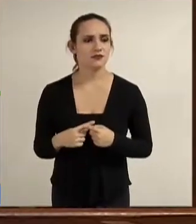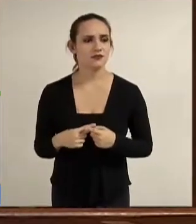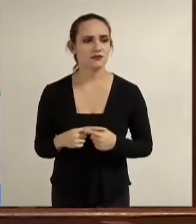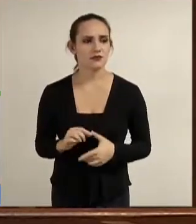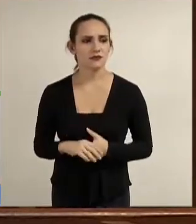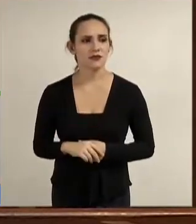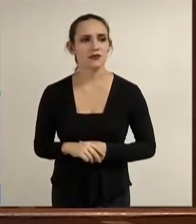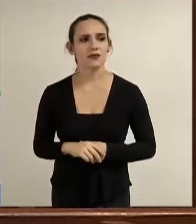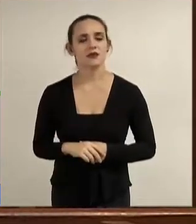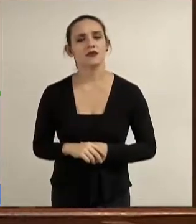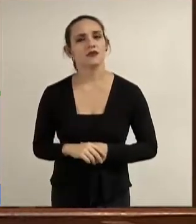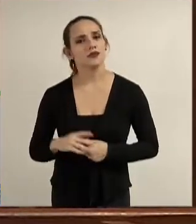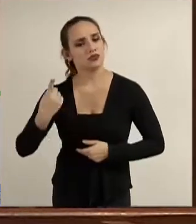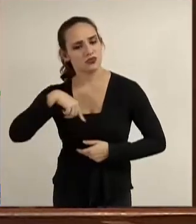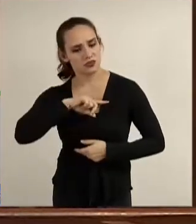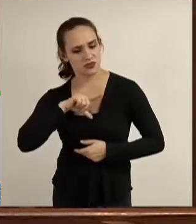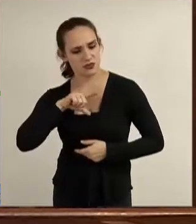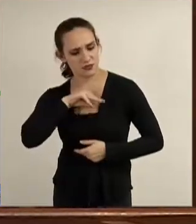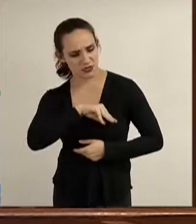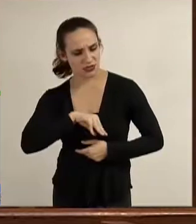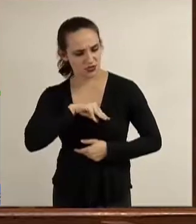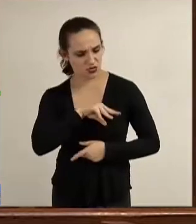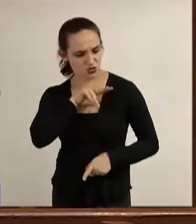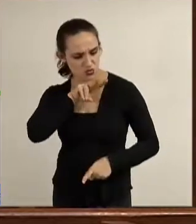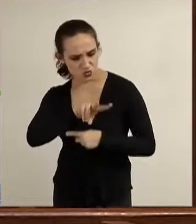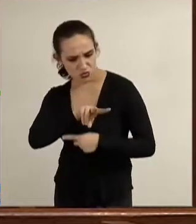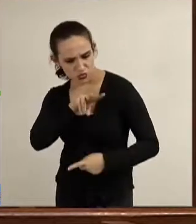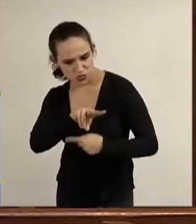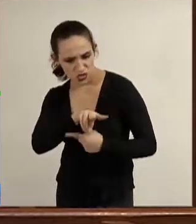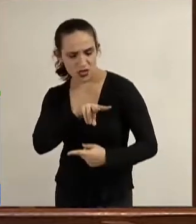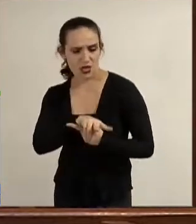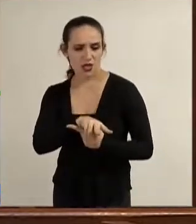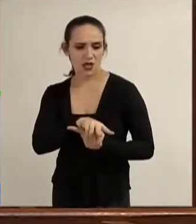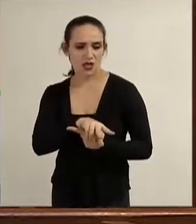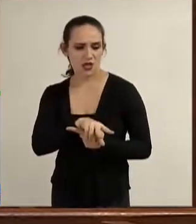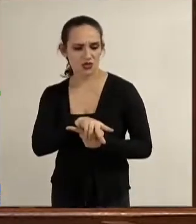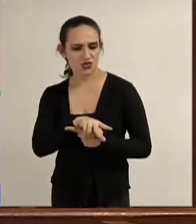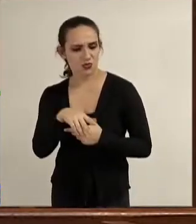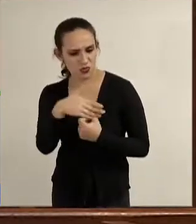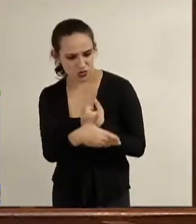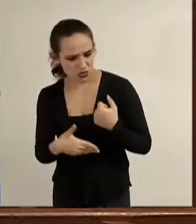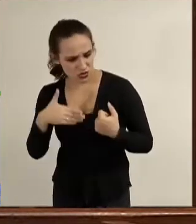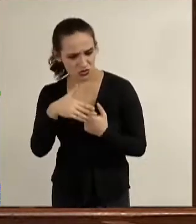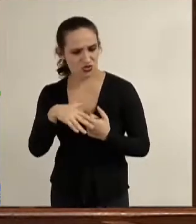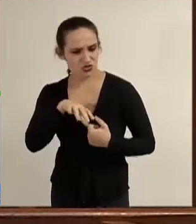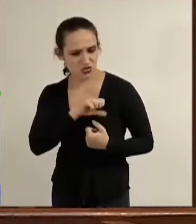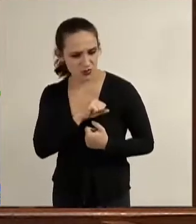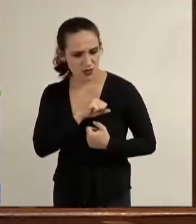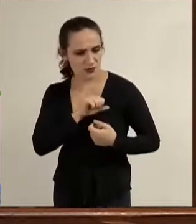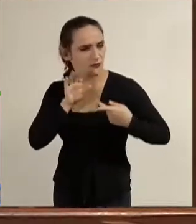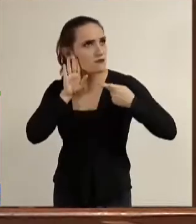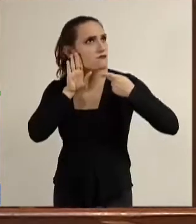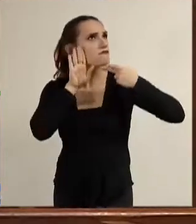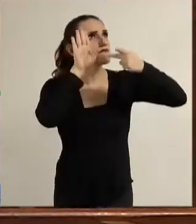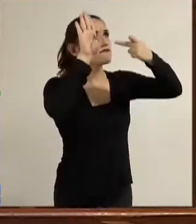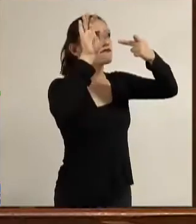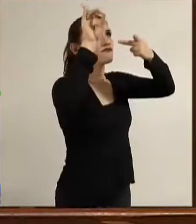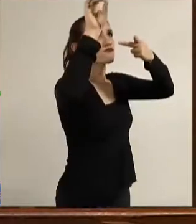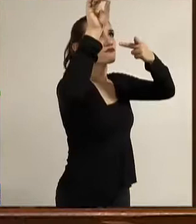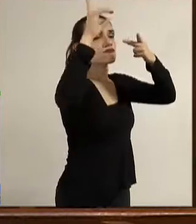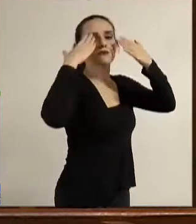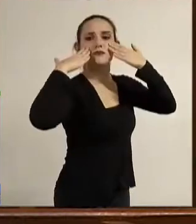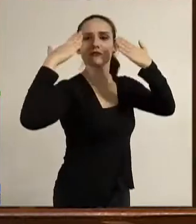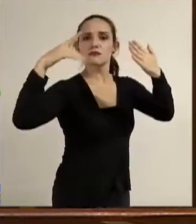verdade, essa missão tão nobre de cuidar, de proteger, de amar, e que fizeram diante de Deus, diante